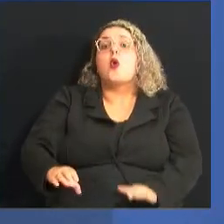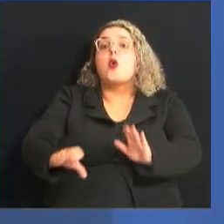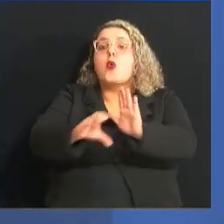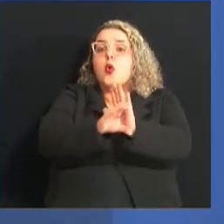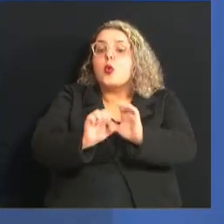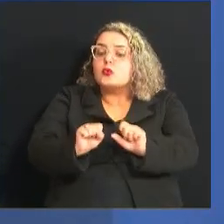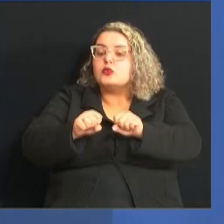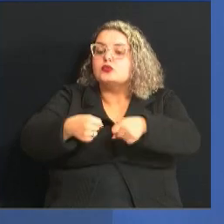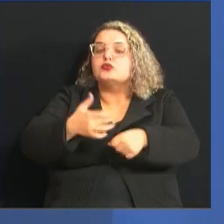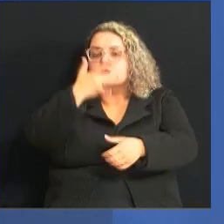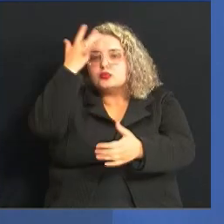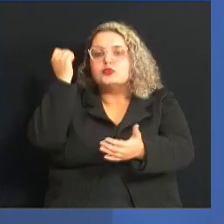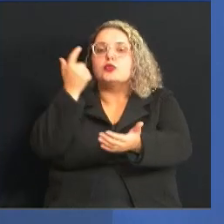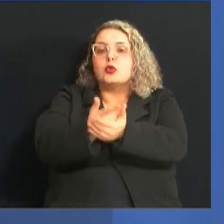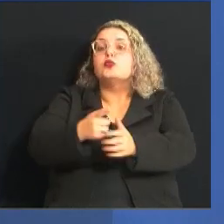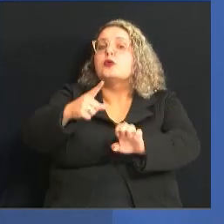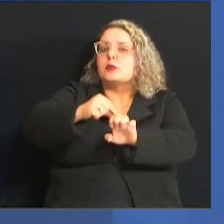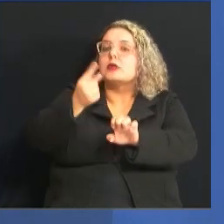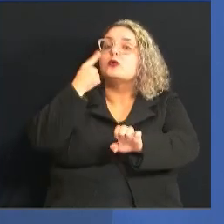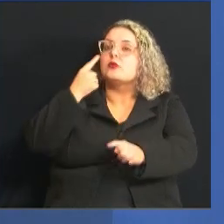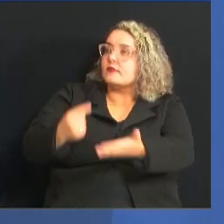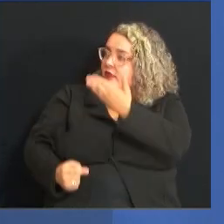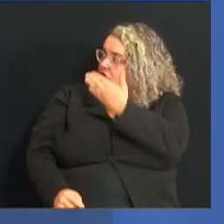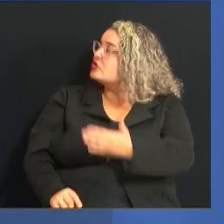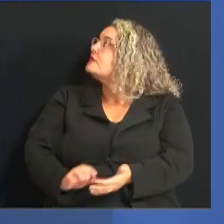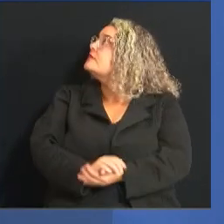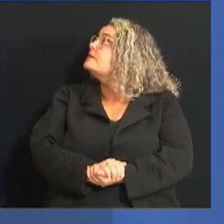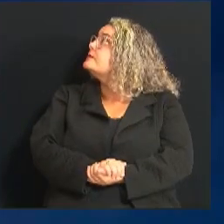do Empreendedor.